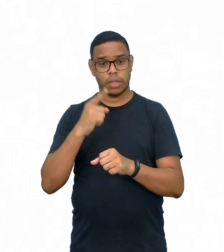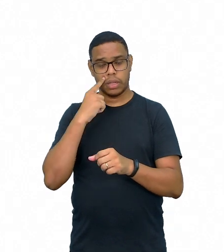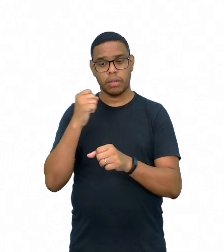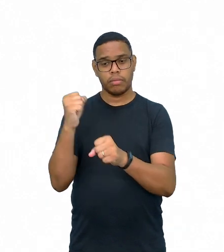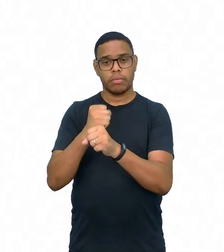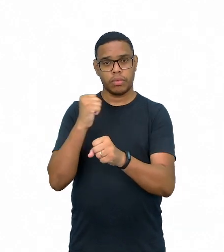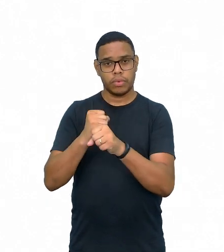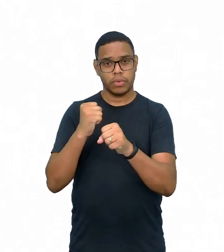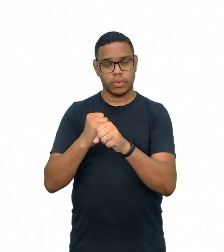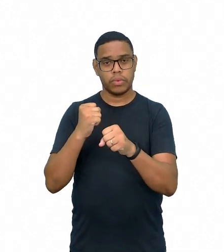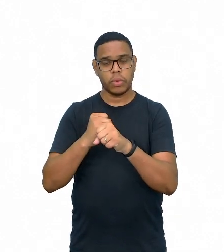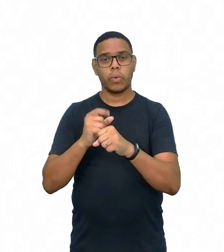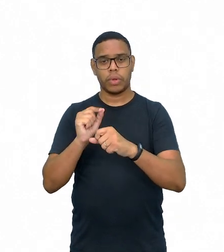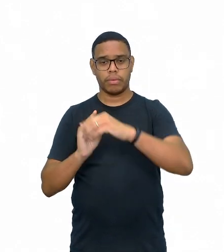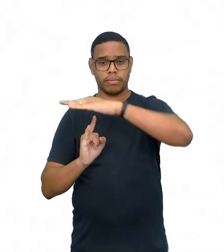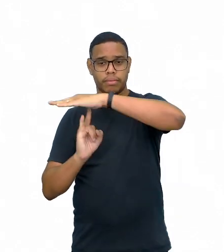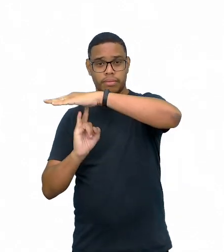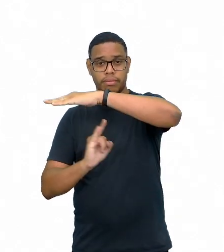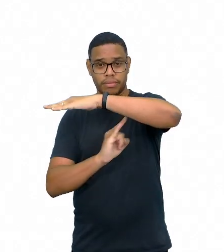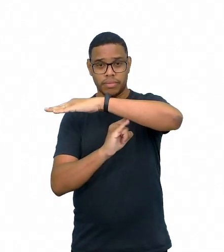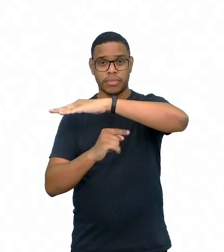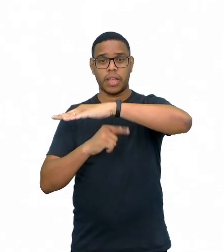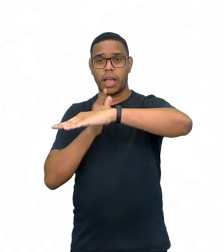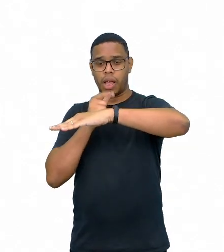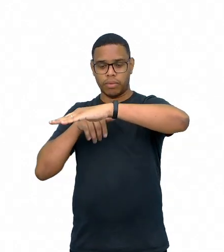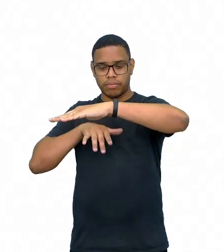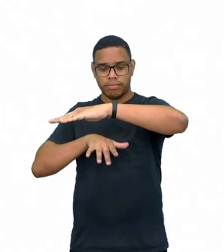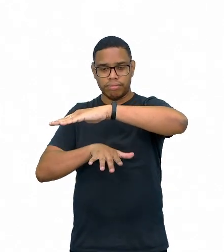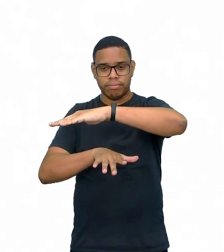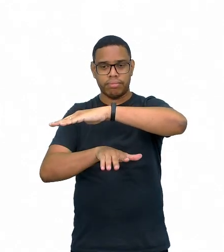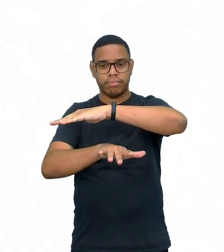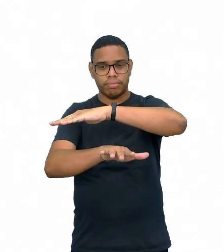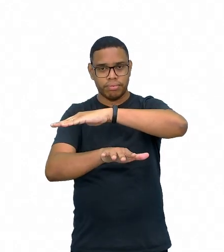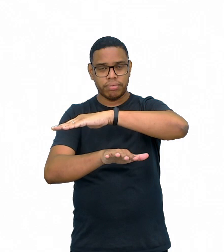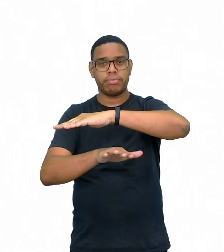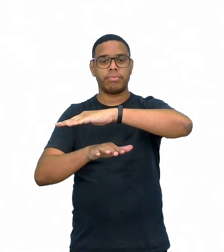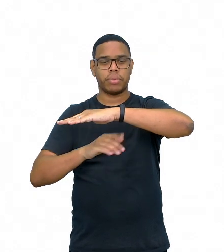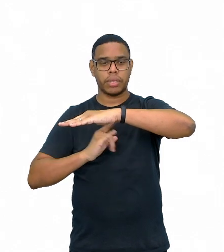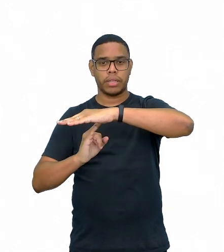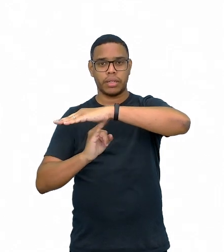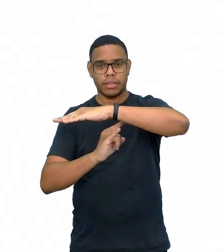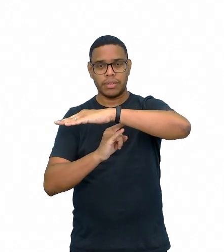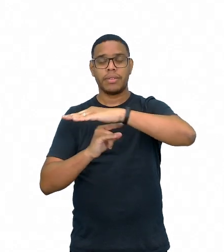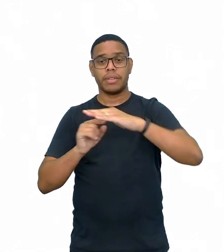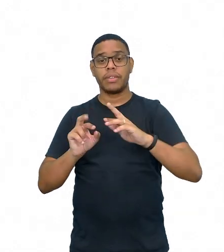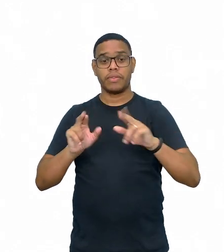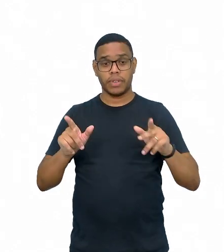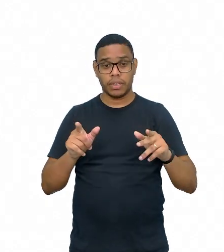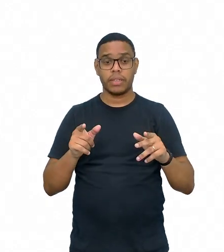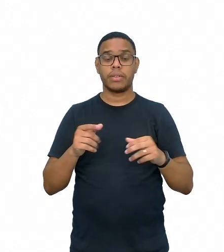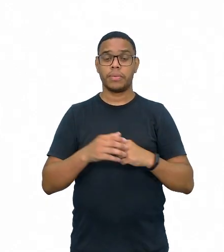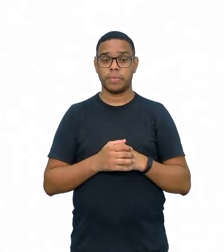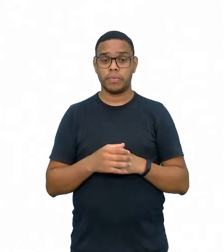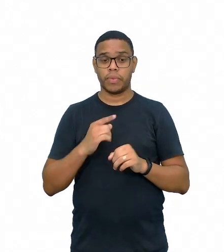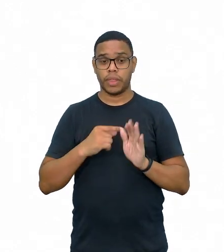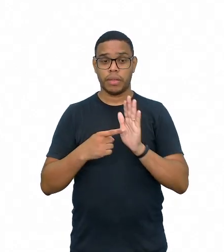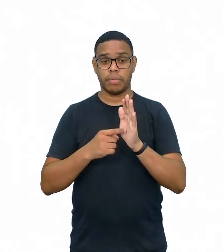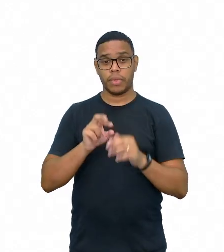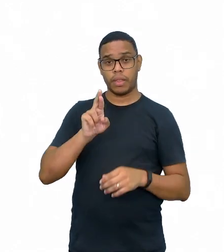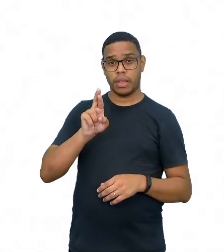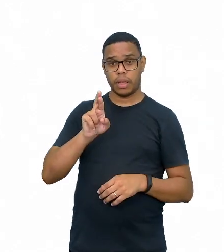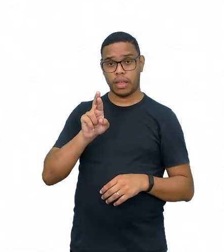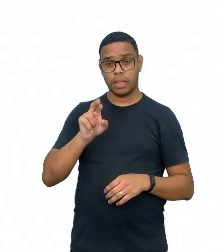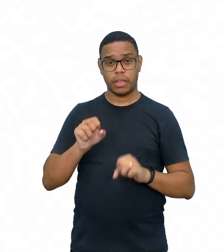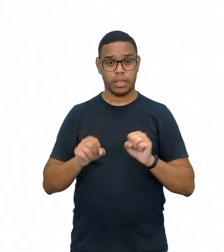a construção de uma ponte sobre um rio, interligando pontos em margens diferentes, indicados por R e S